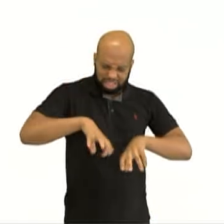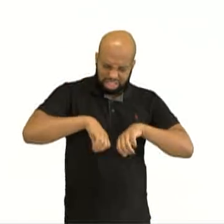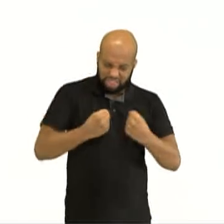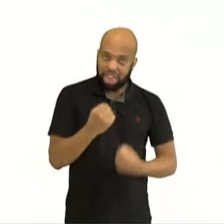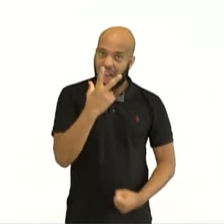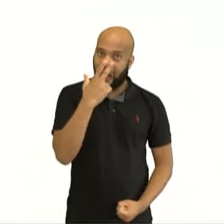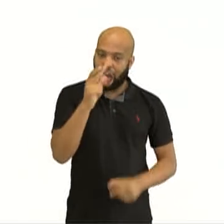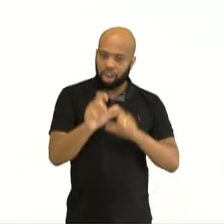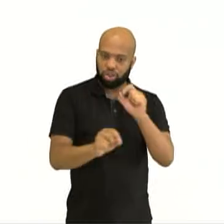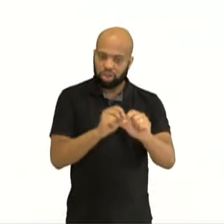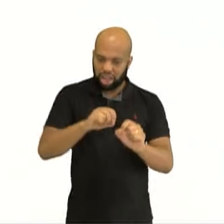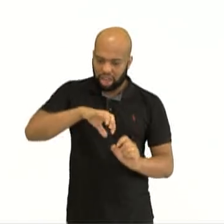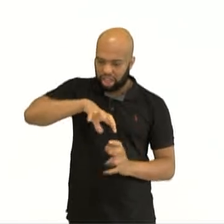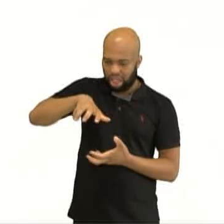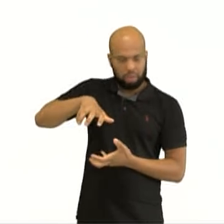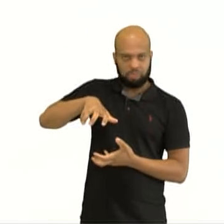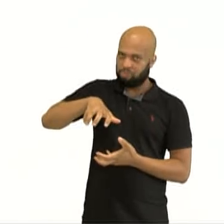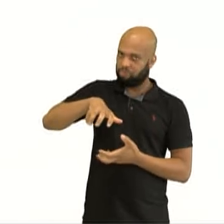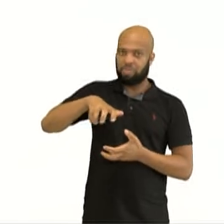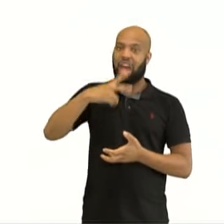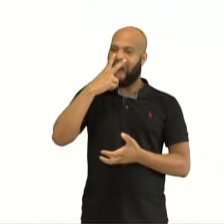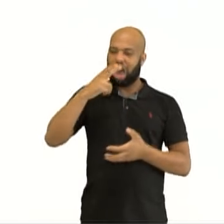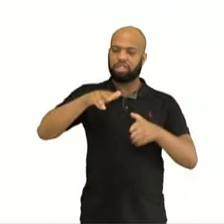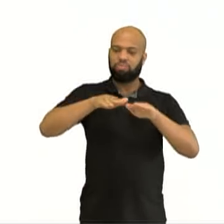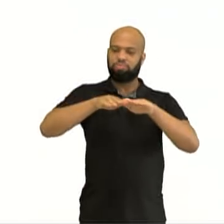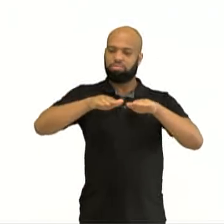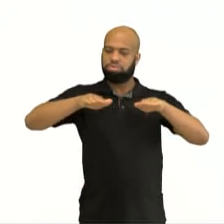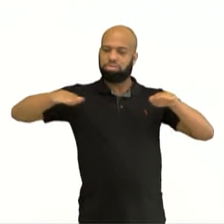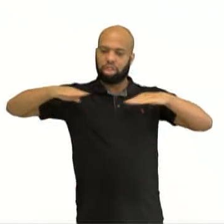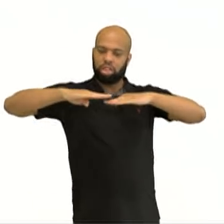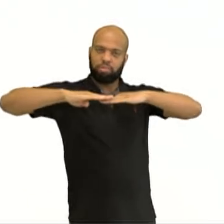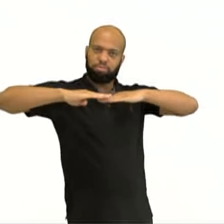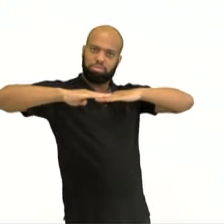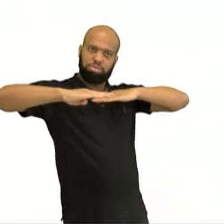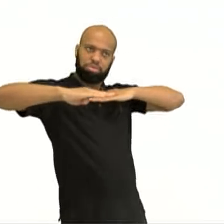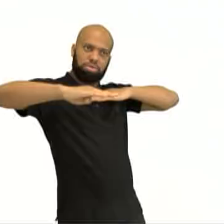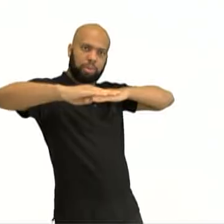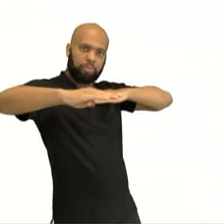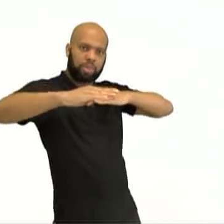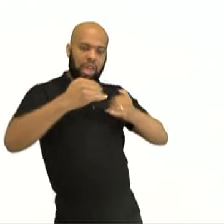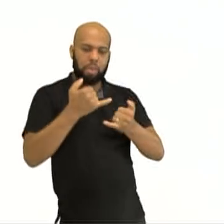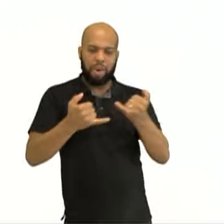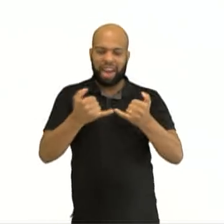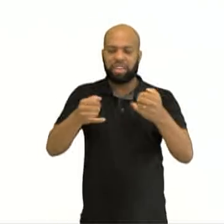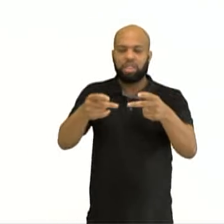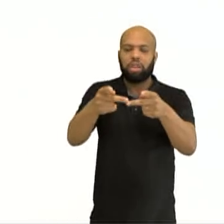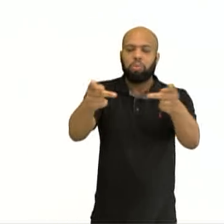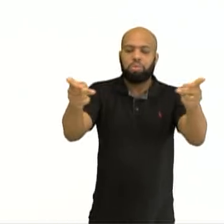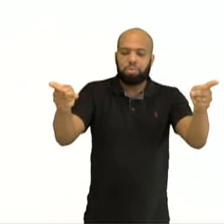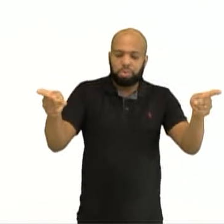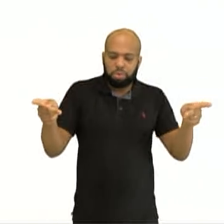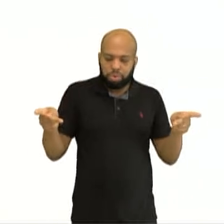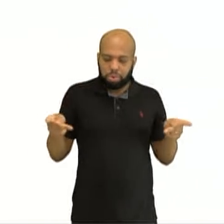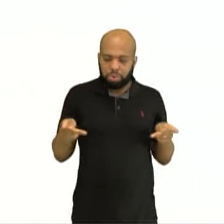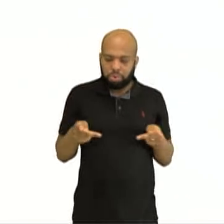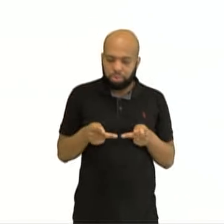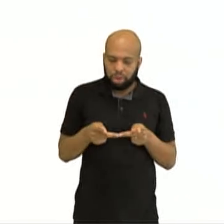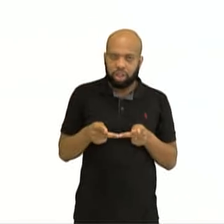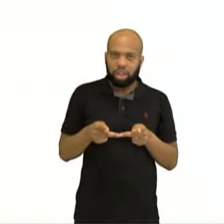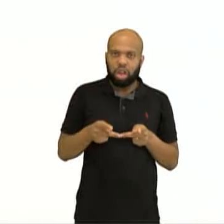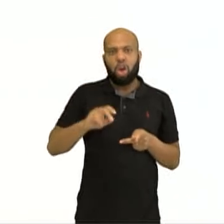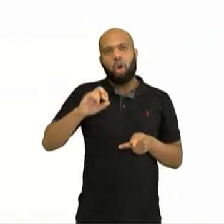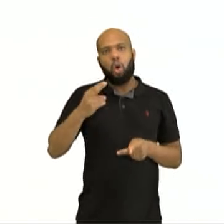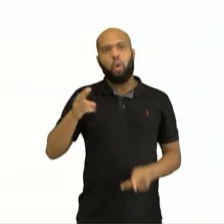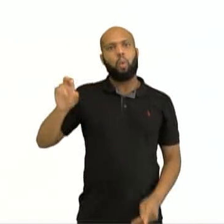é plano, algo parecido com o formato de uma pizza ou uma moeda.